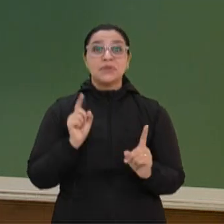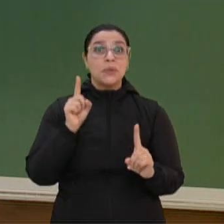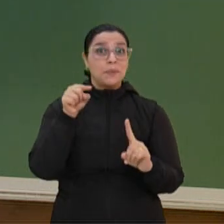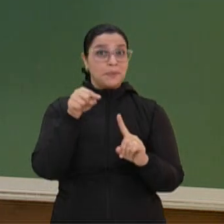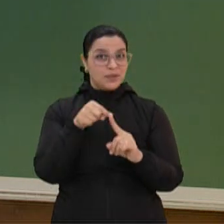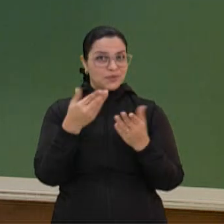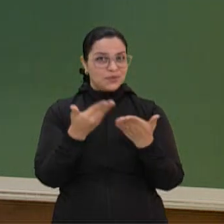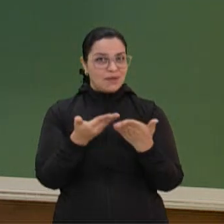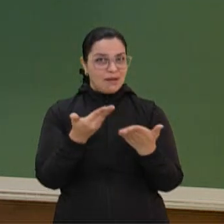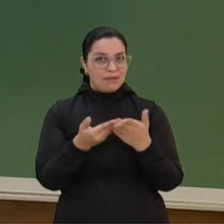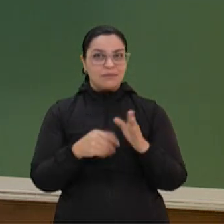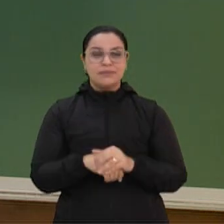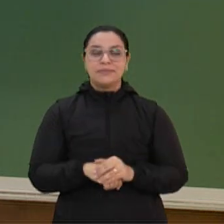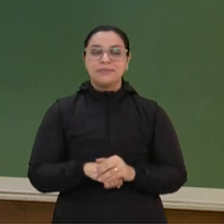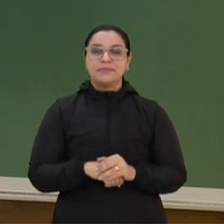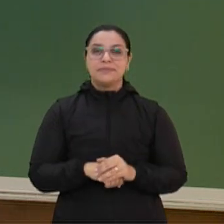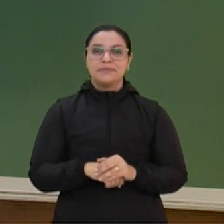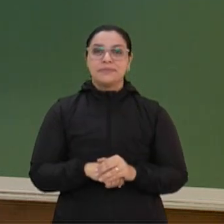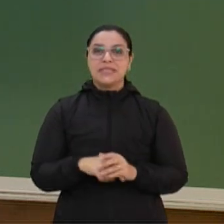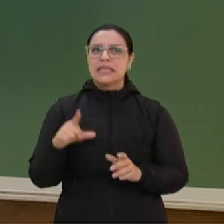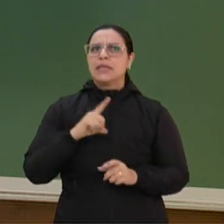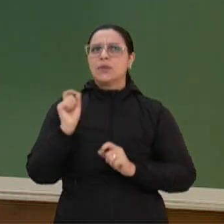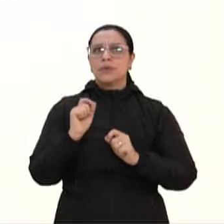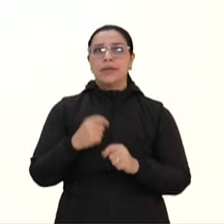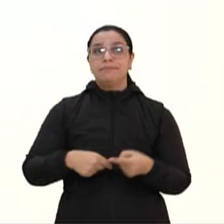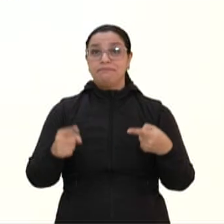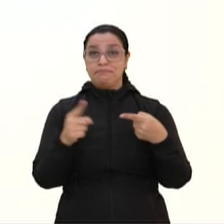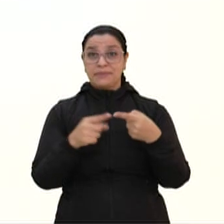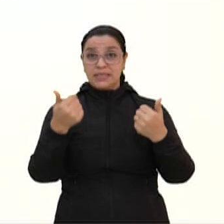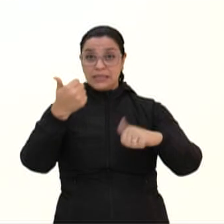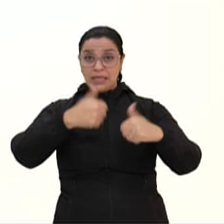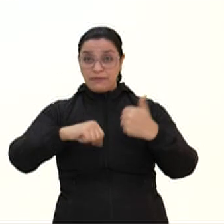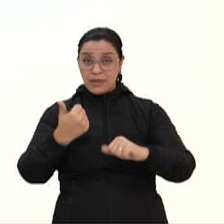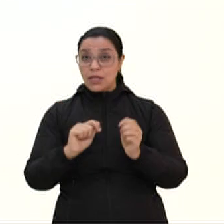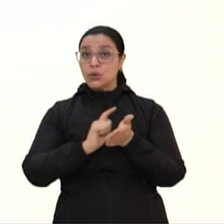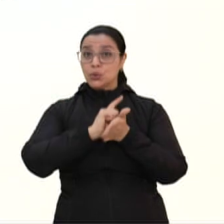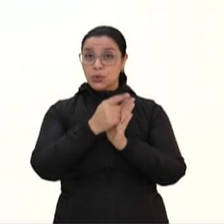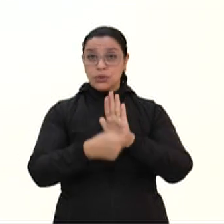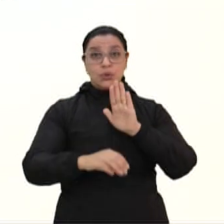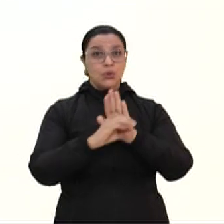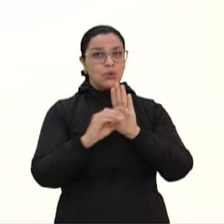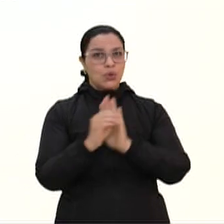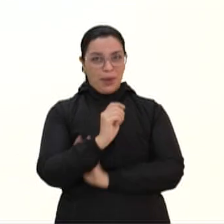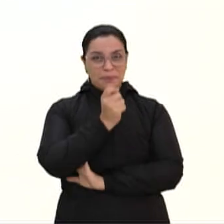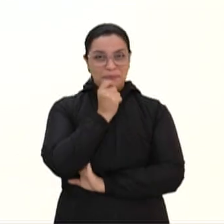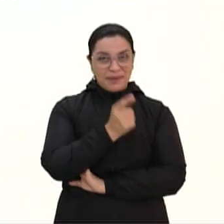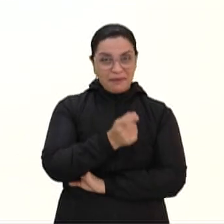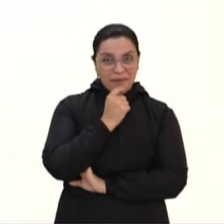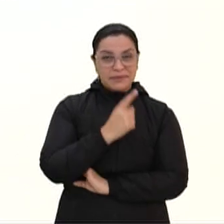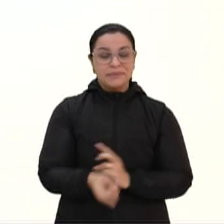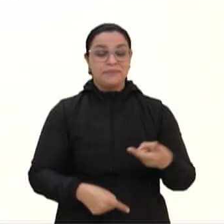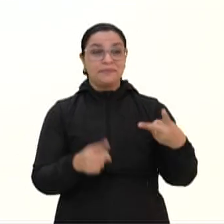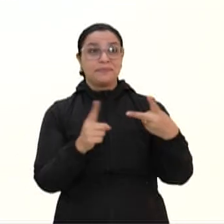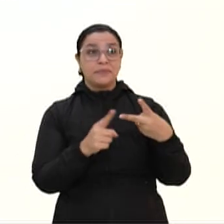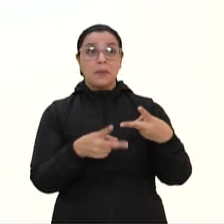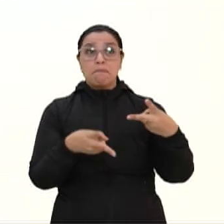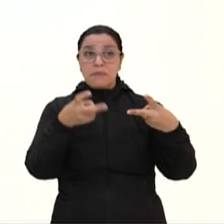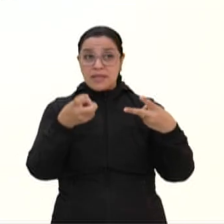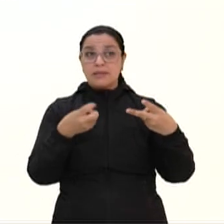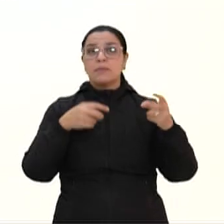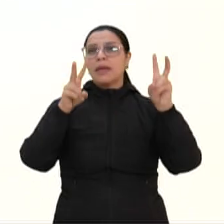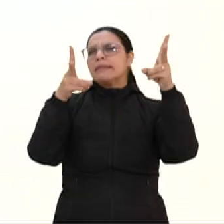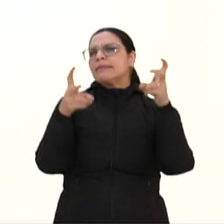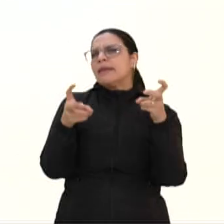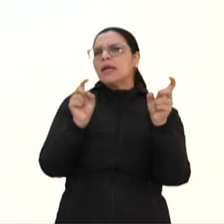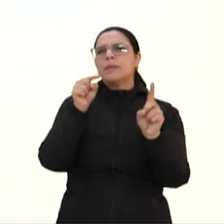Os objetivos da nossa aula temos aqui, ó: analisar o gênero crônica humorística, identificar